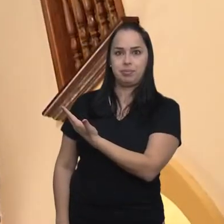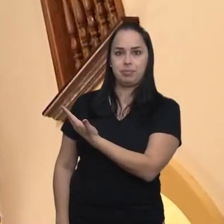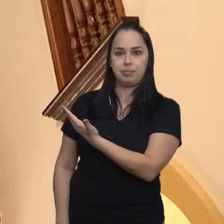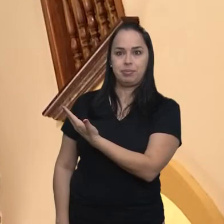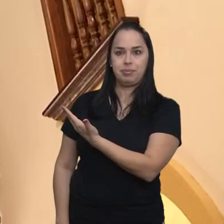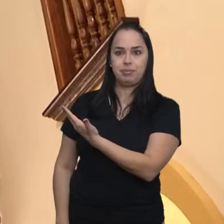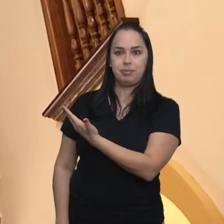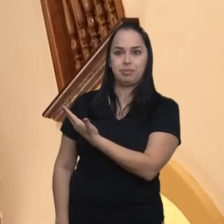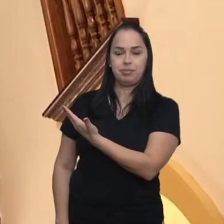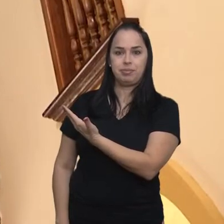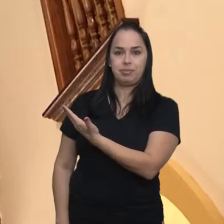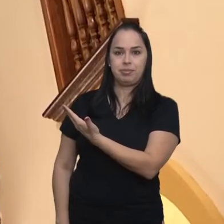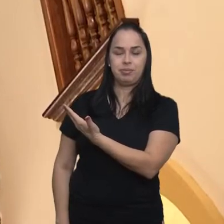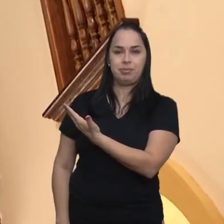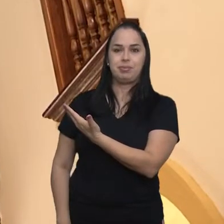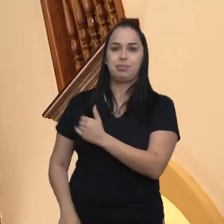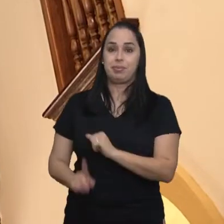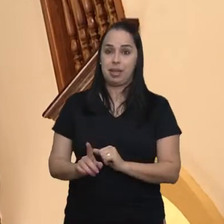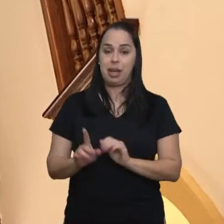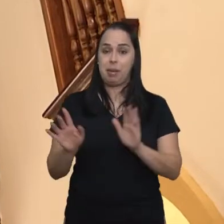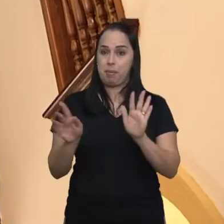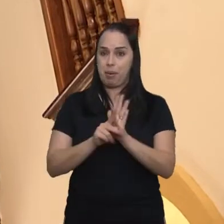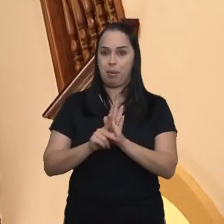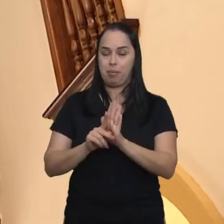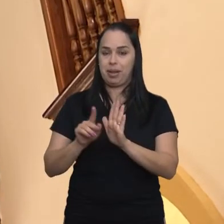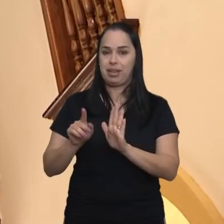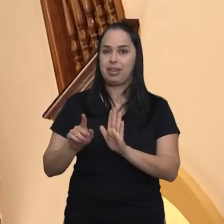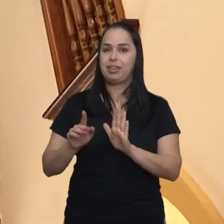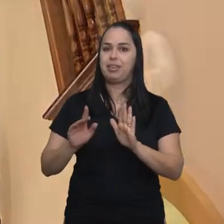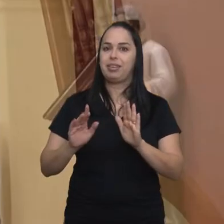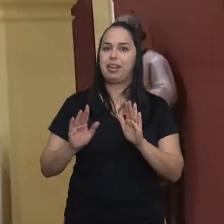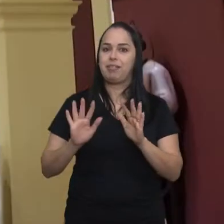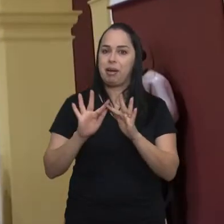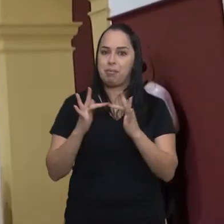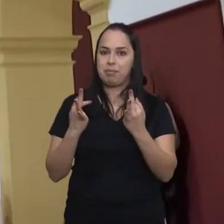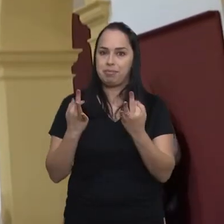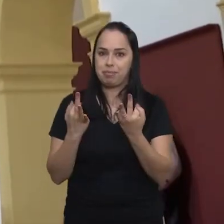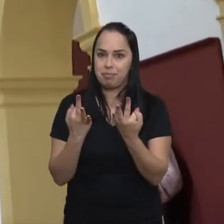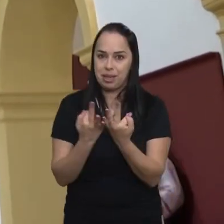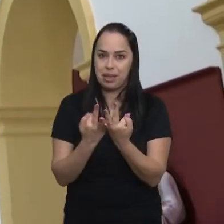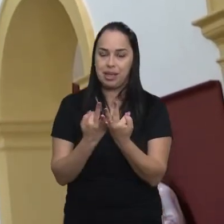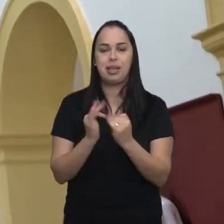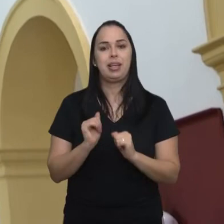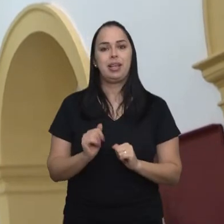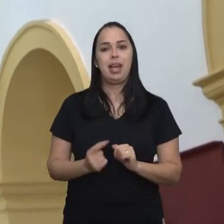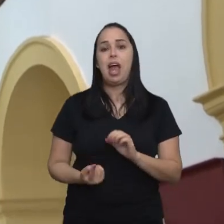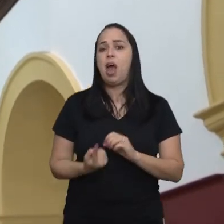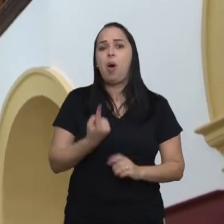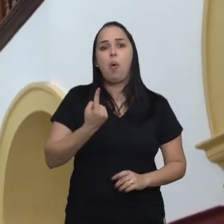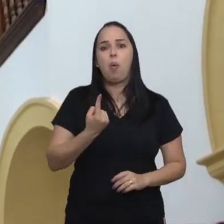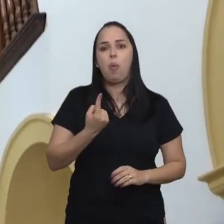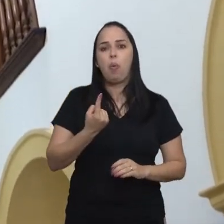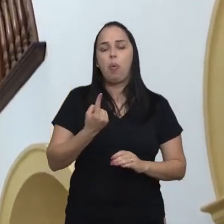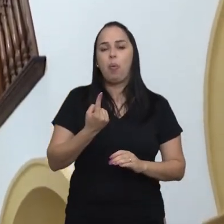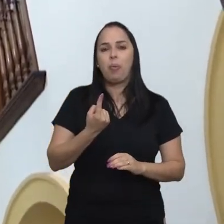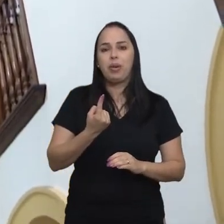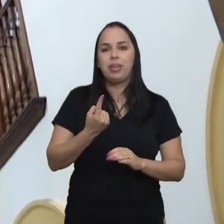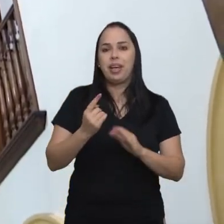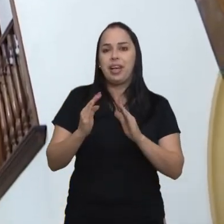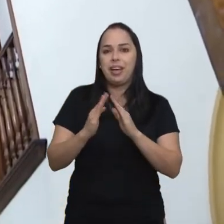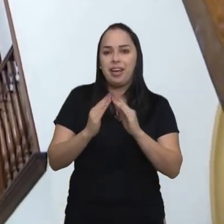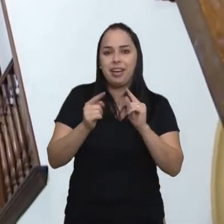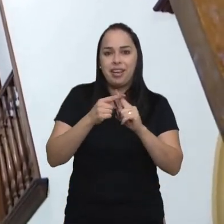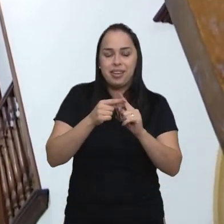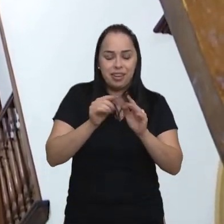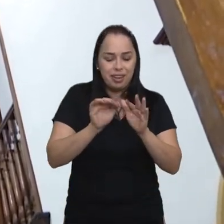E pertencente a uma família, é a única capela resquício de fazenda que nós temos no centro da cidade.